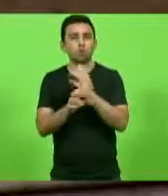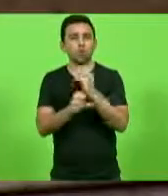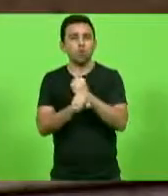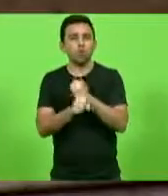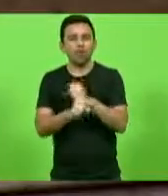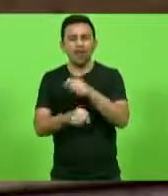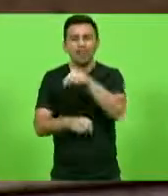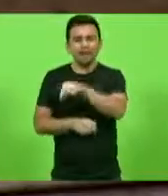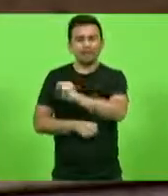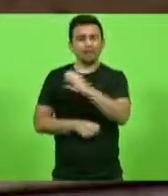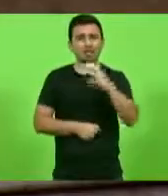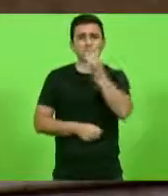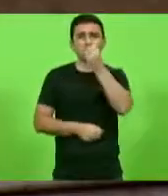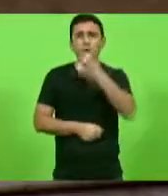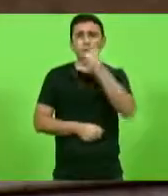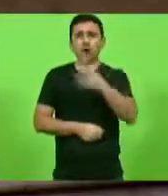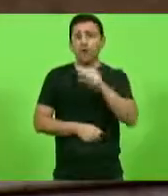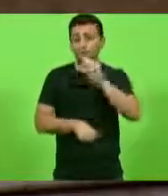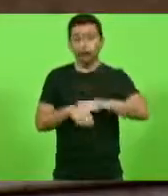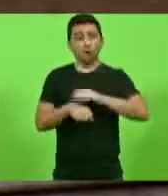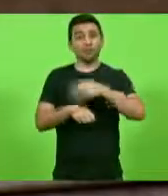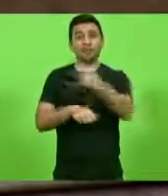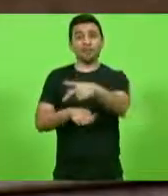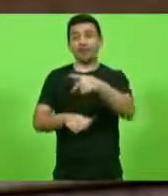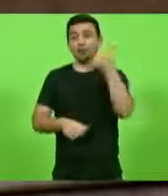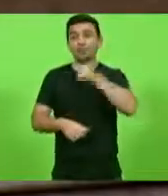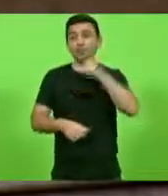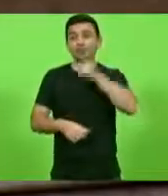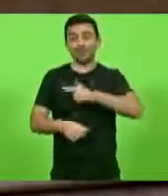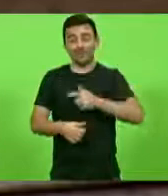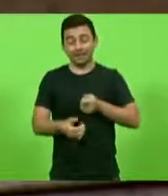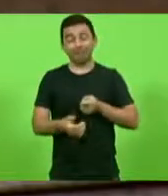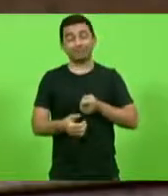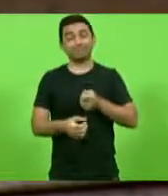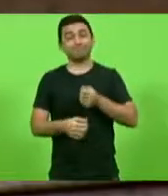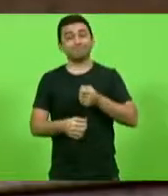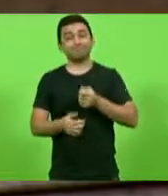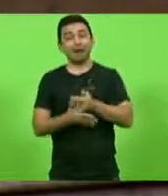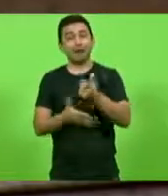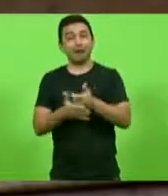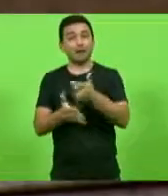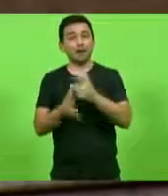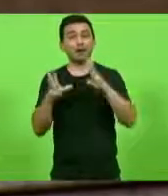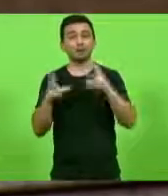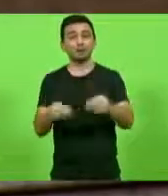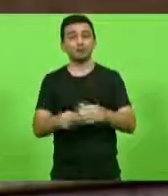bem que até podem financiar as nossas obras lá. Isso é